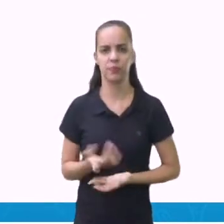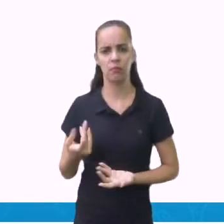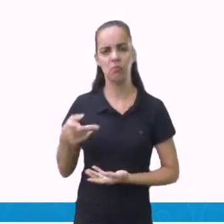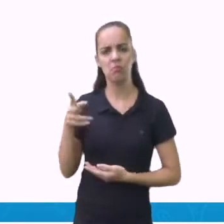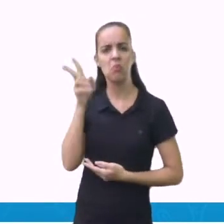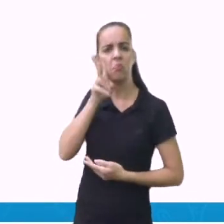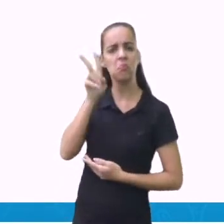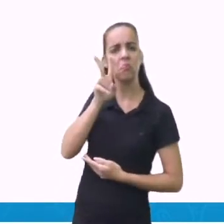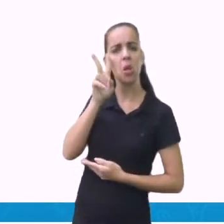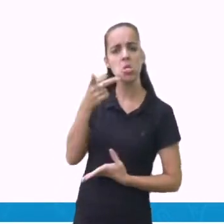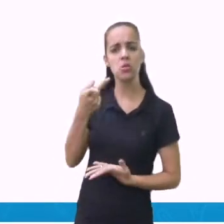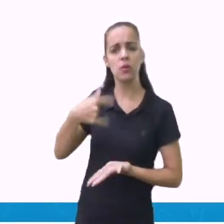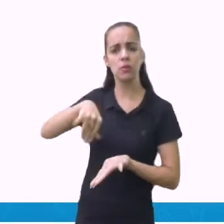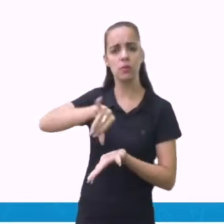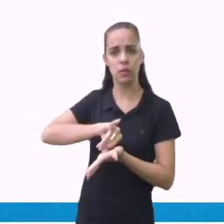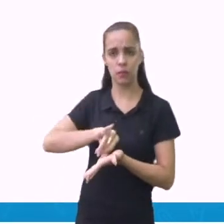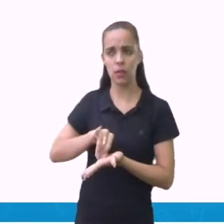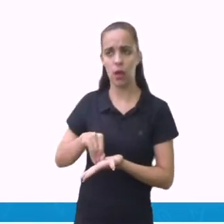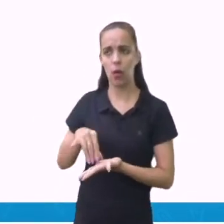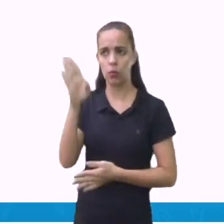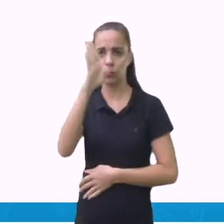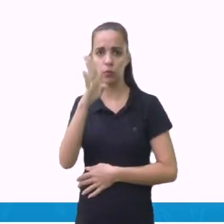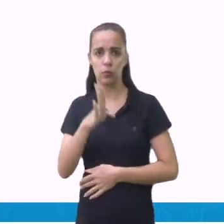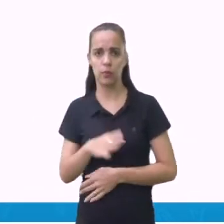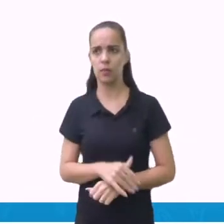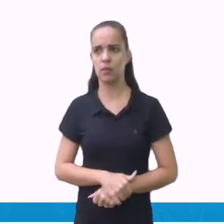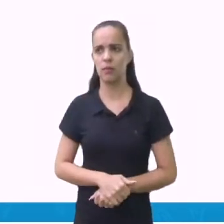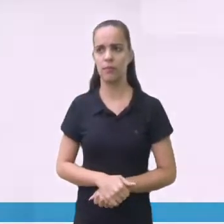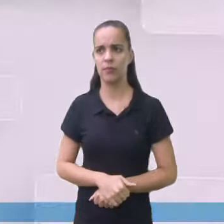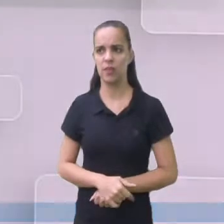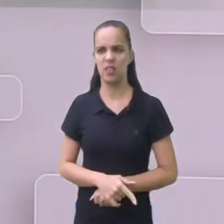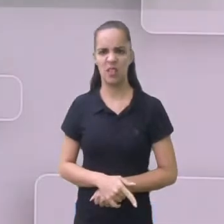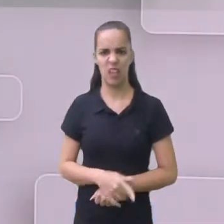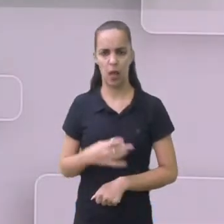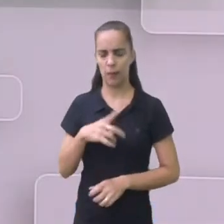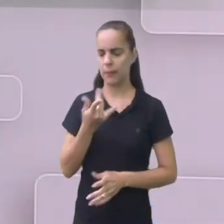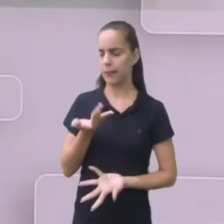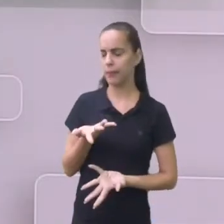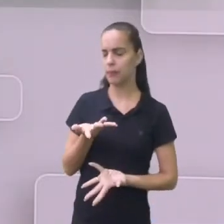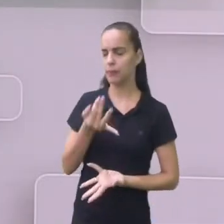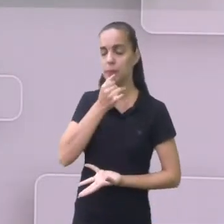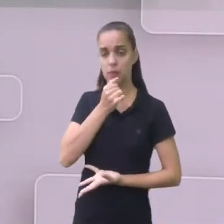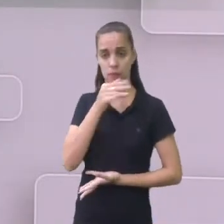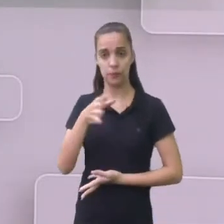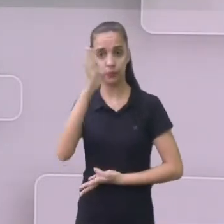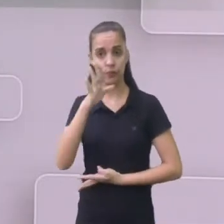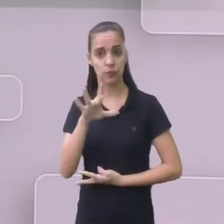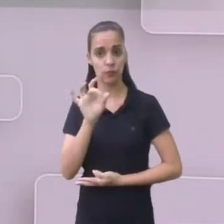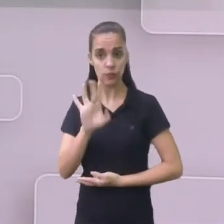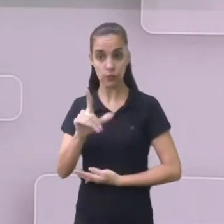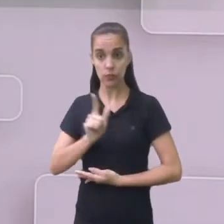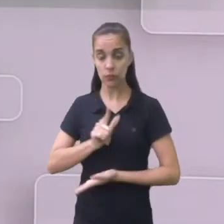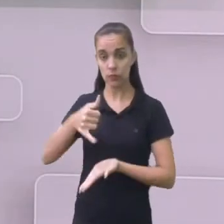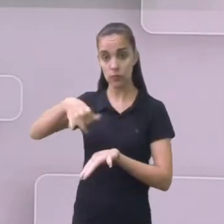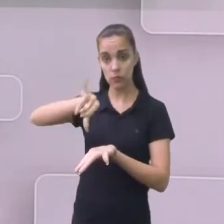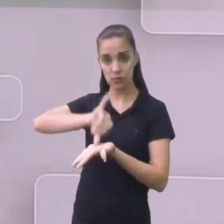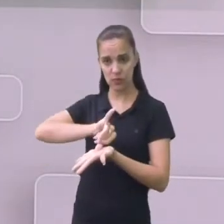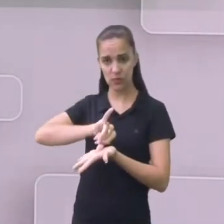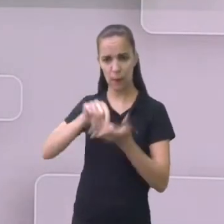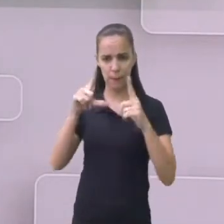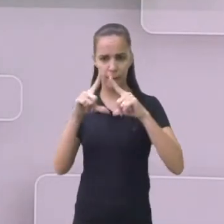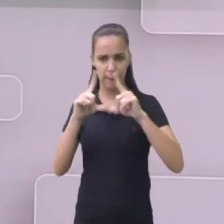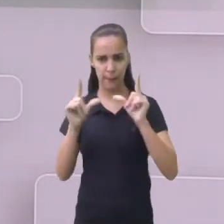das capitais do Brasil, né? Será que o Brasil só teve a capital Brasília? Vocês sabiam que a capital do Brasil hoje